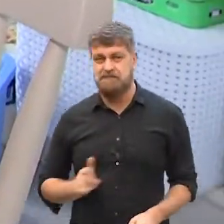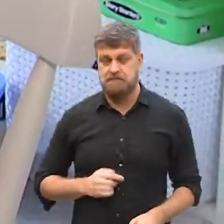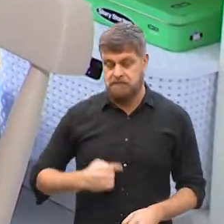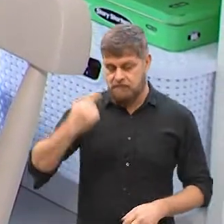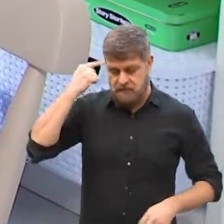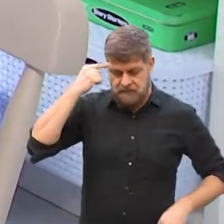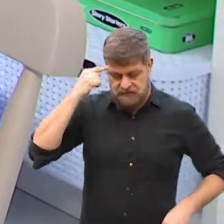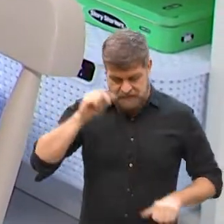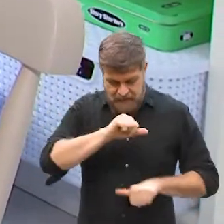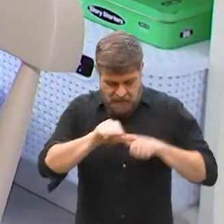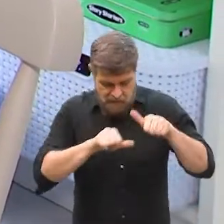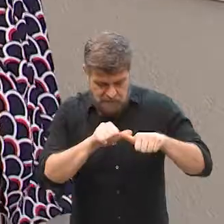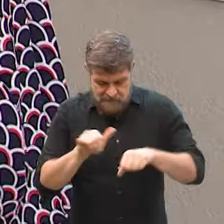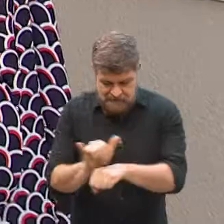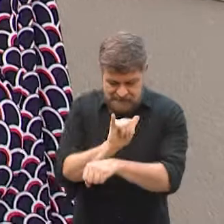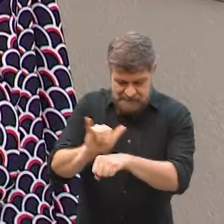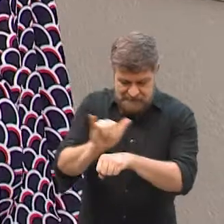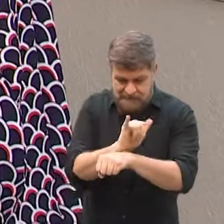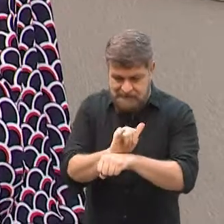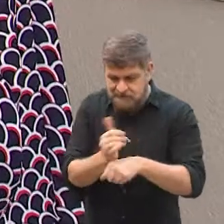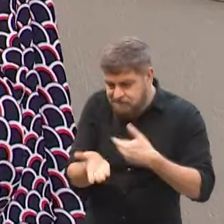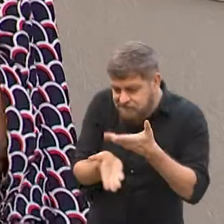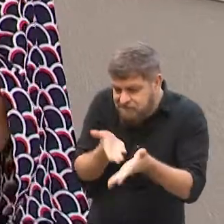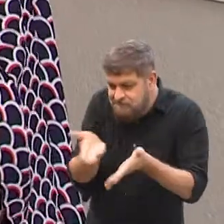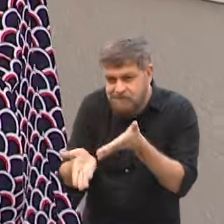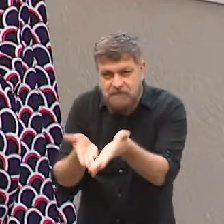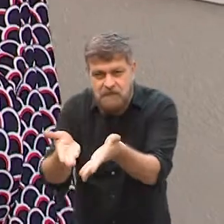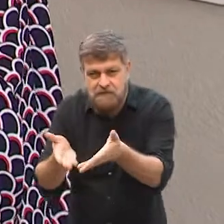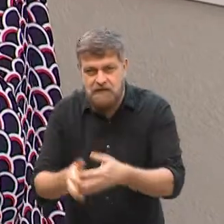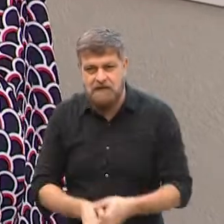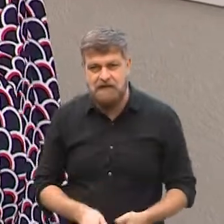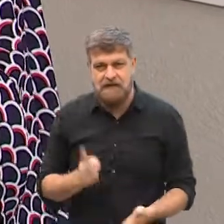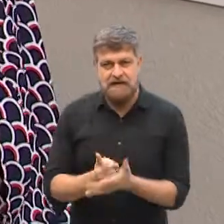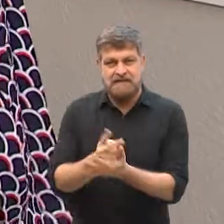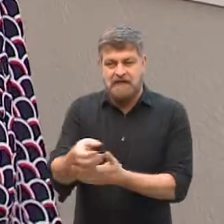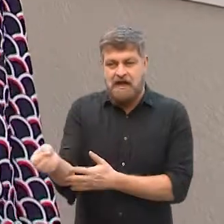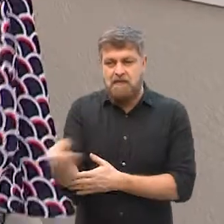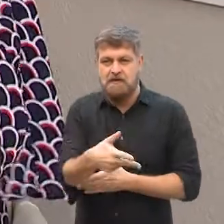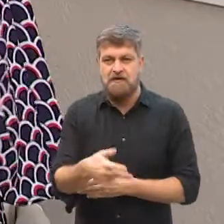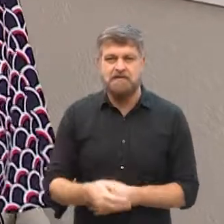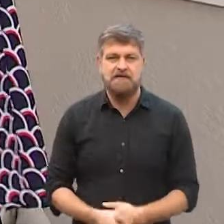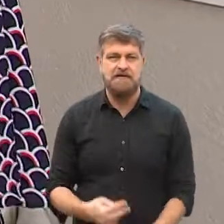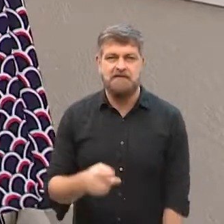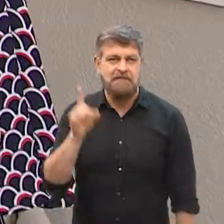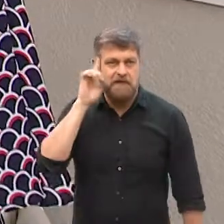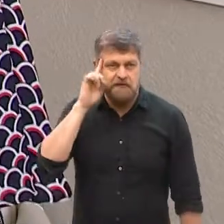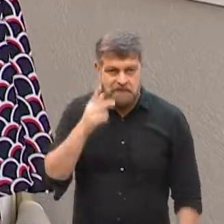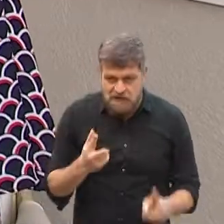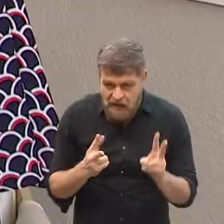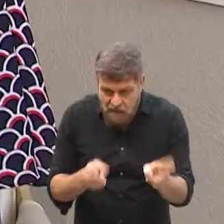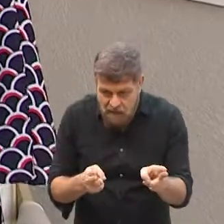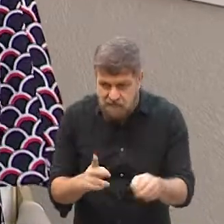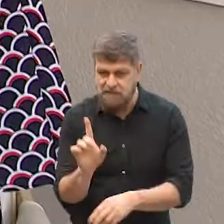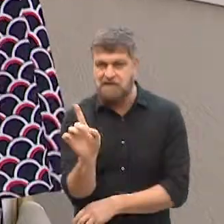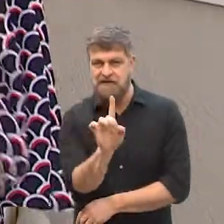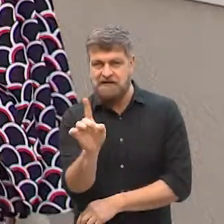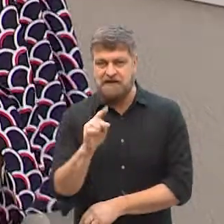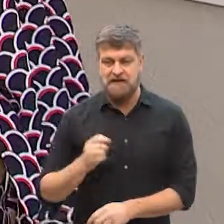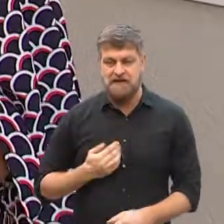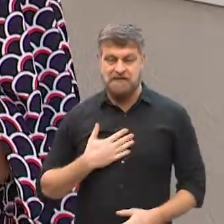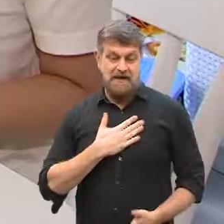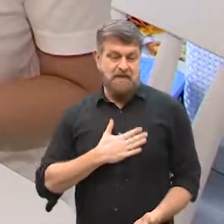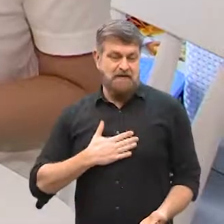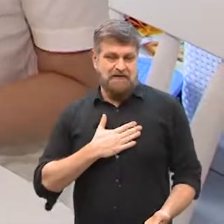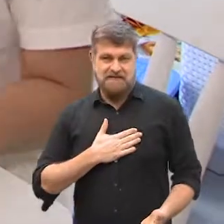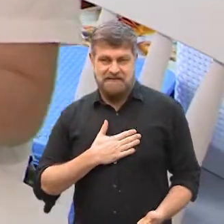você tem que ter muito jogo de cintura. Então, assim, é sempre novo. Eu falo que nunca é a mesma coisa, sabe? E por isso que é tão